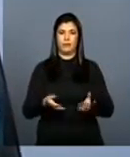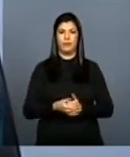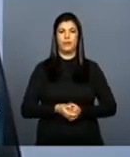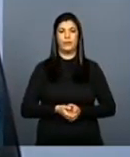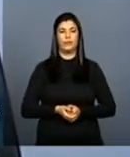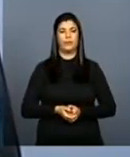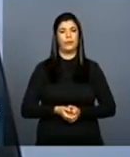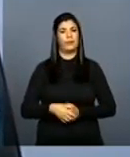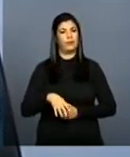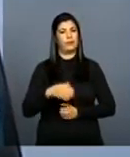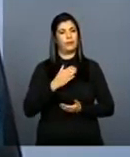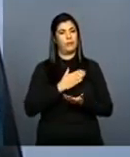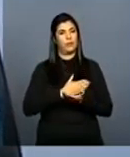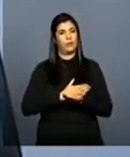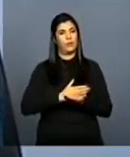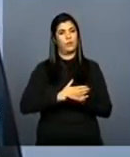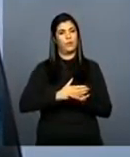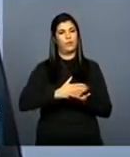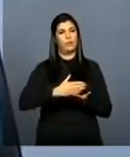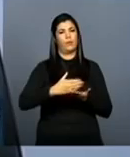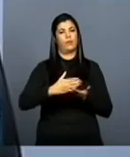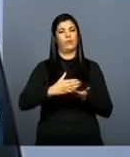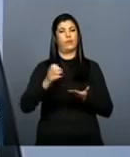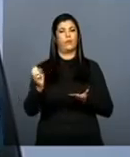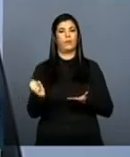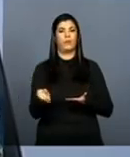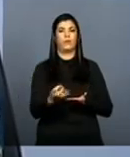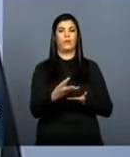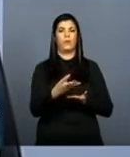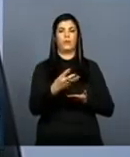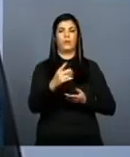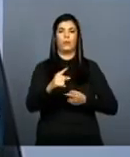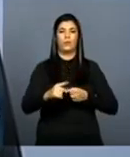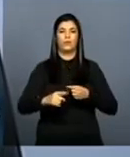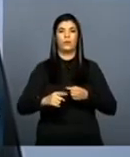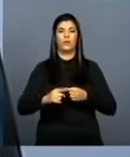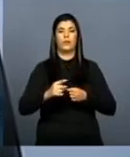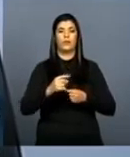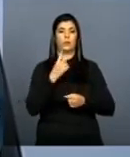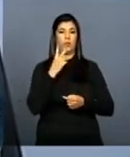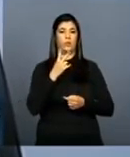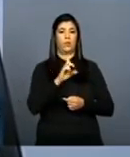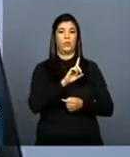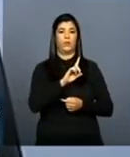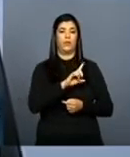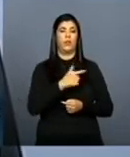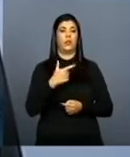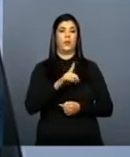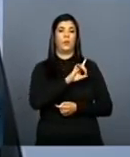estamos abrindo, na verdade, um ciclo de 2 dias de